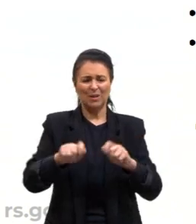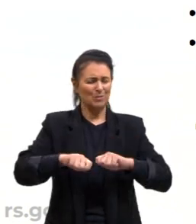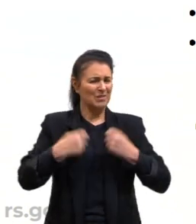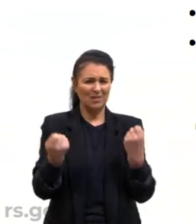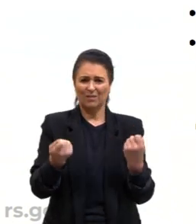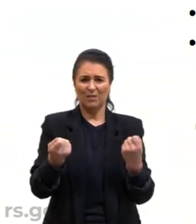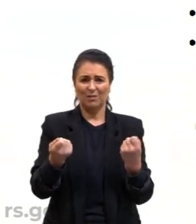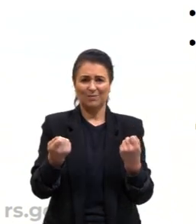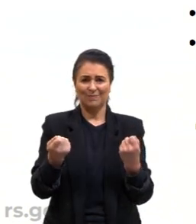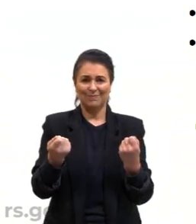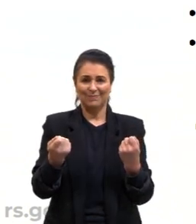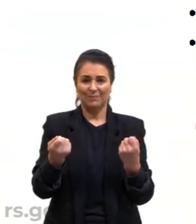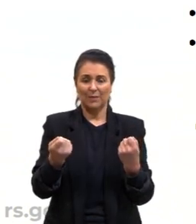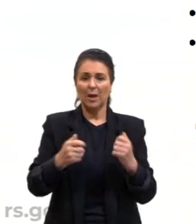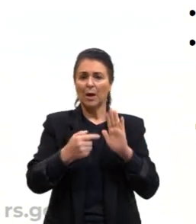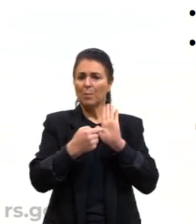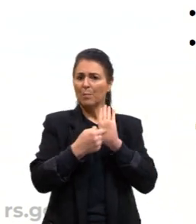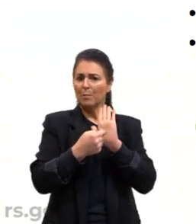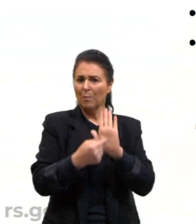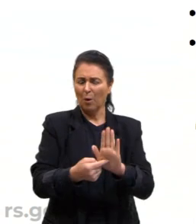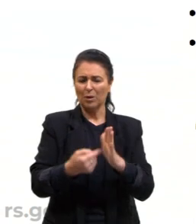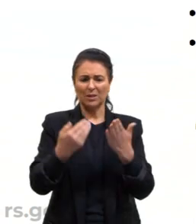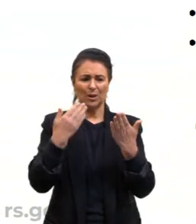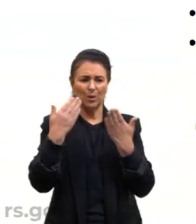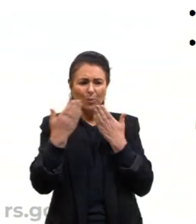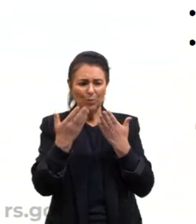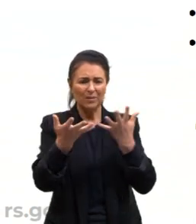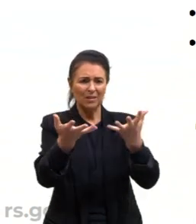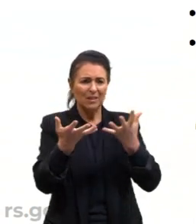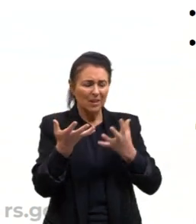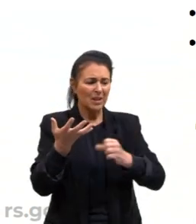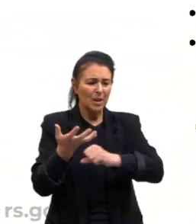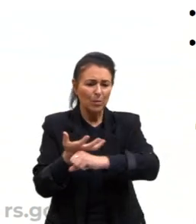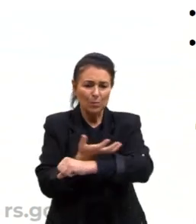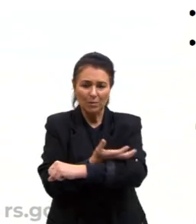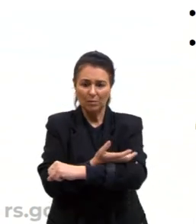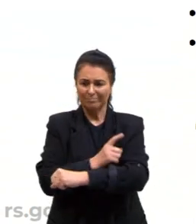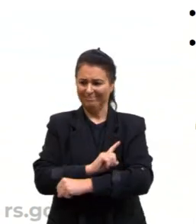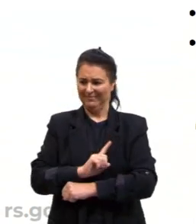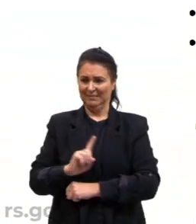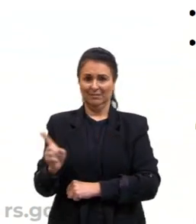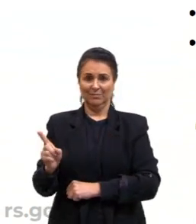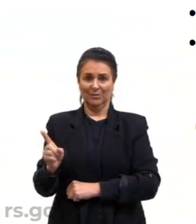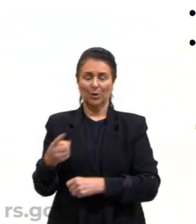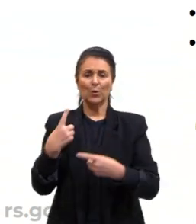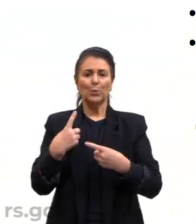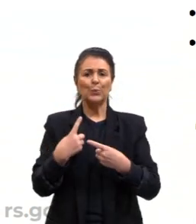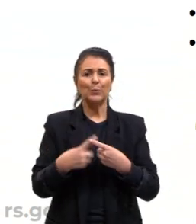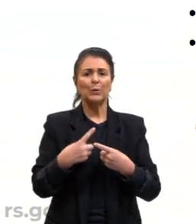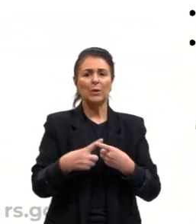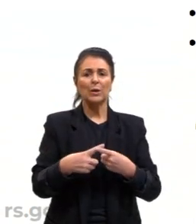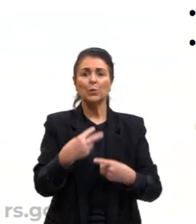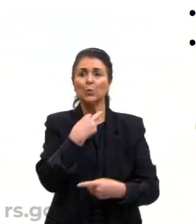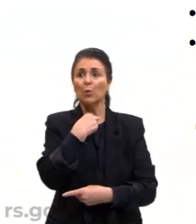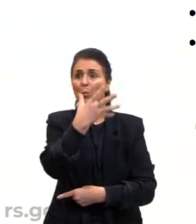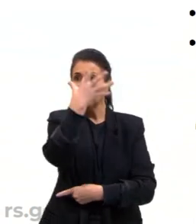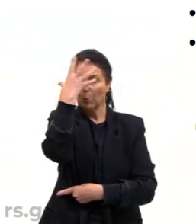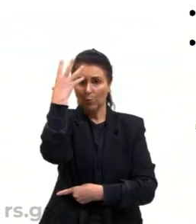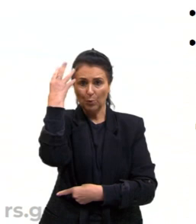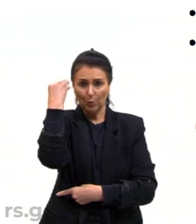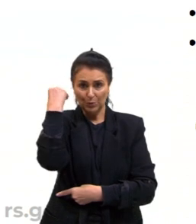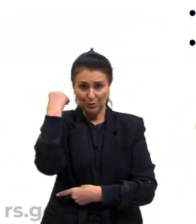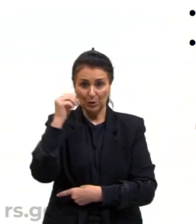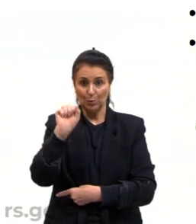alimento do falante dúvida desejo emoção negação o que que eu não posso esquecer gente